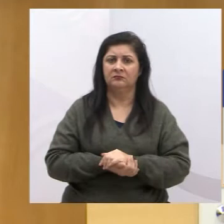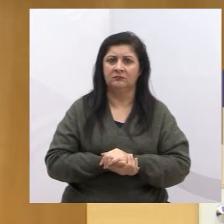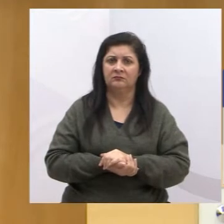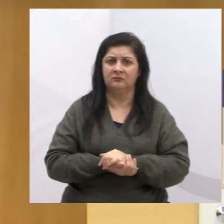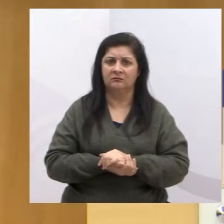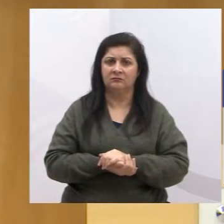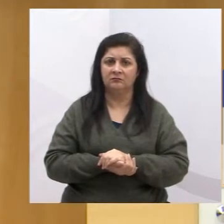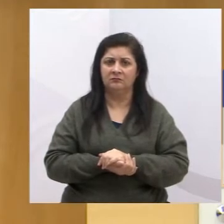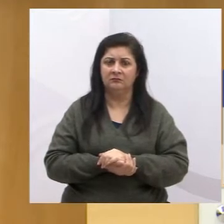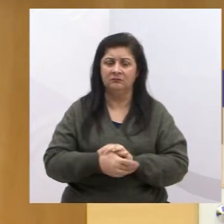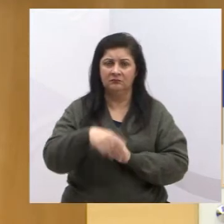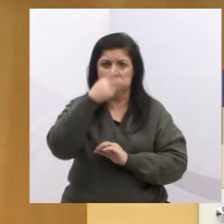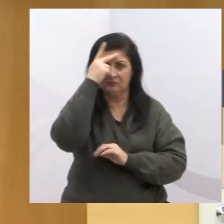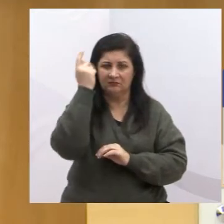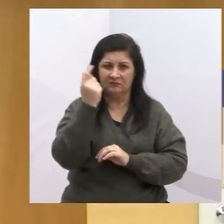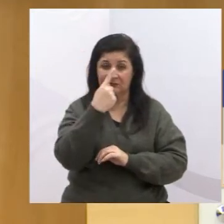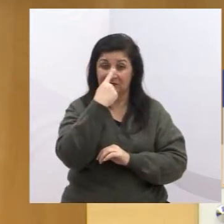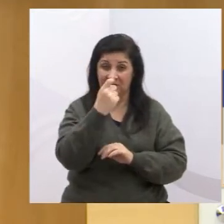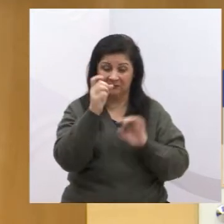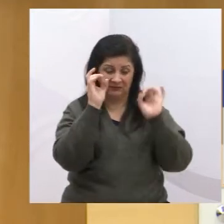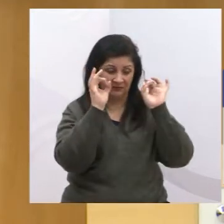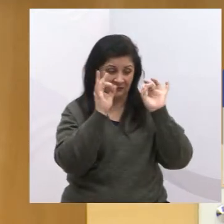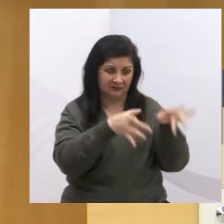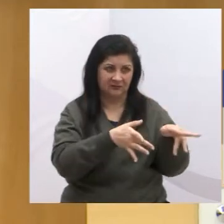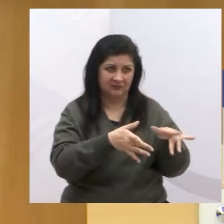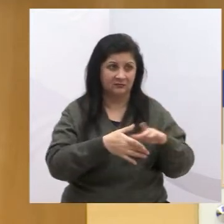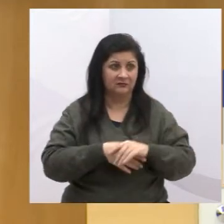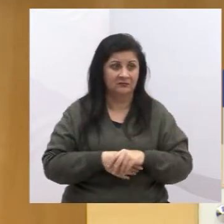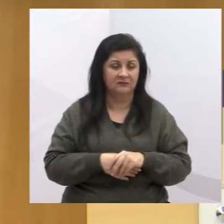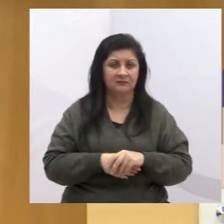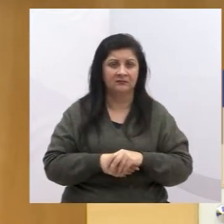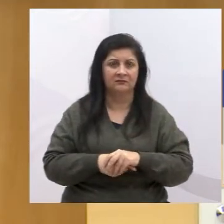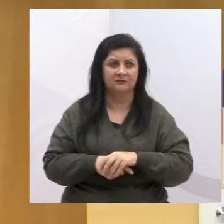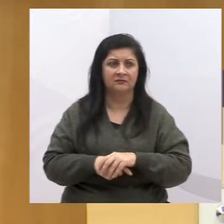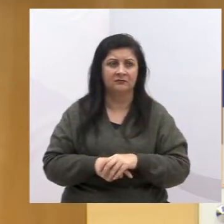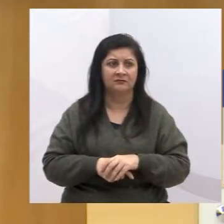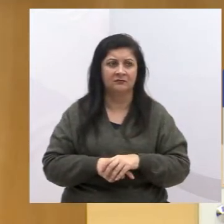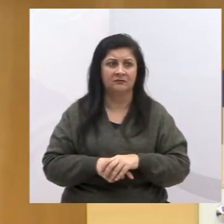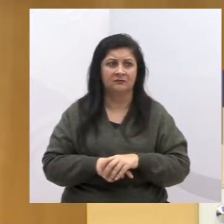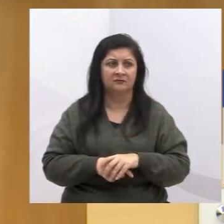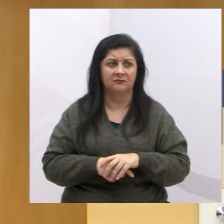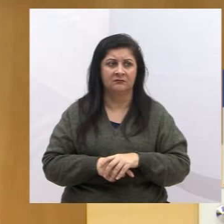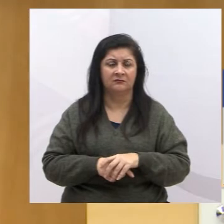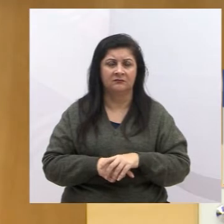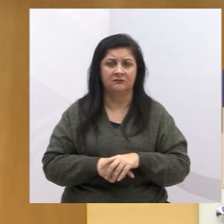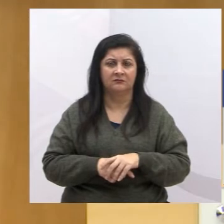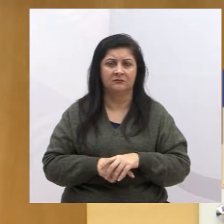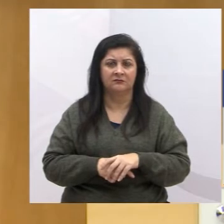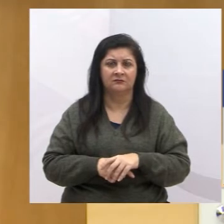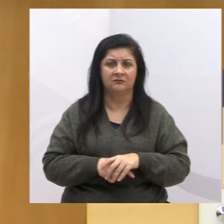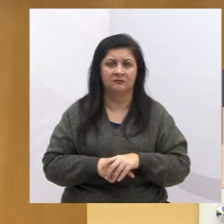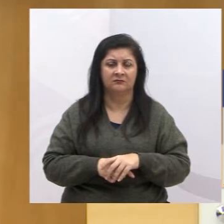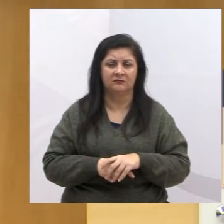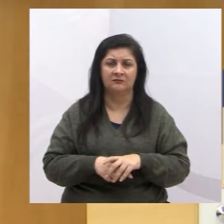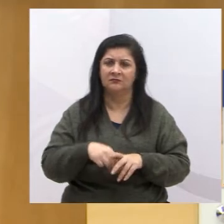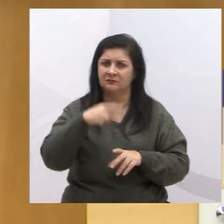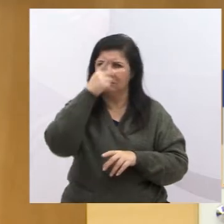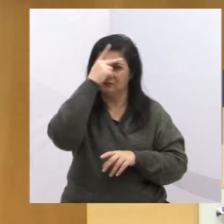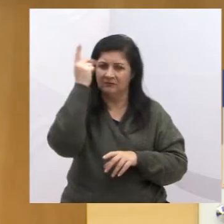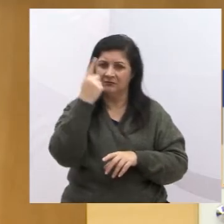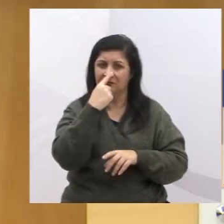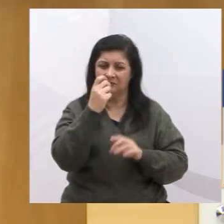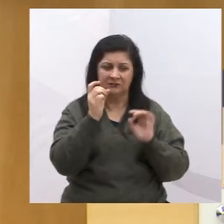que joga um lixo, olha para você ver aonde a gente vai com a nossa reflexão. A pessoa que joga um